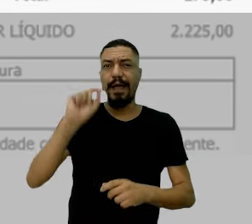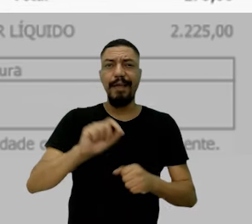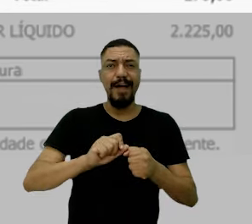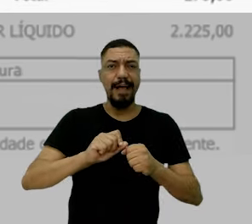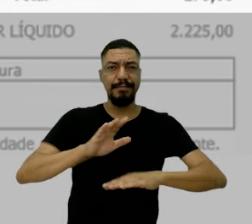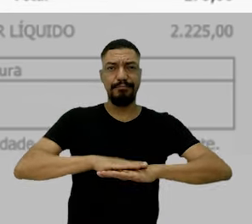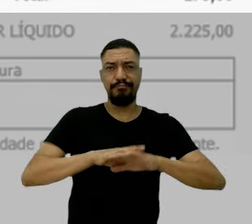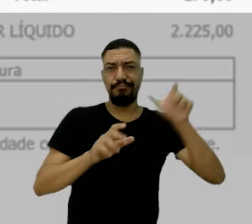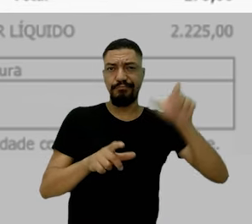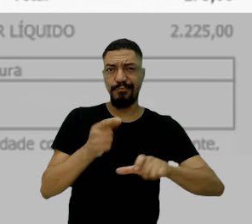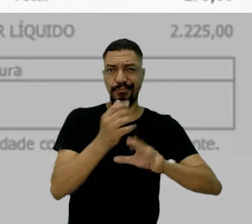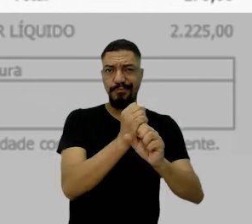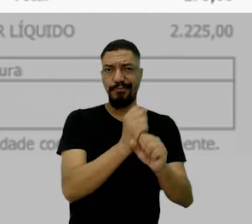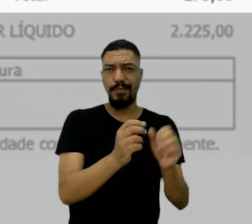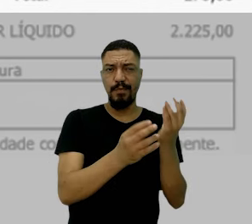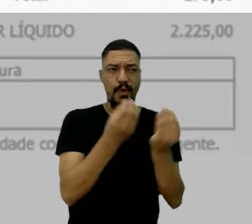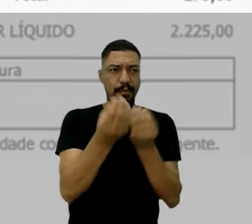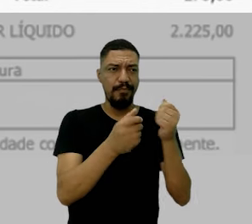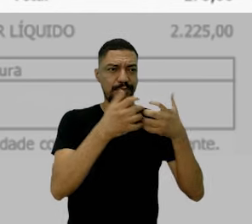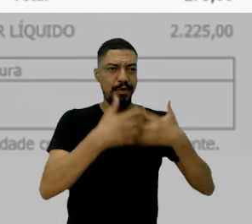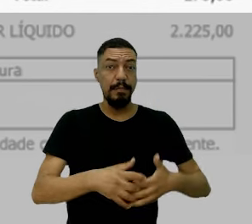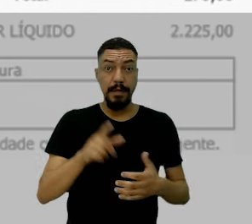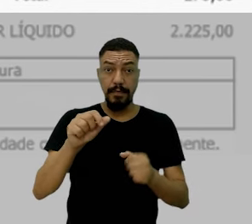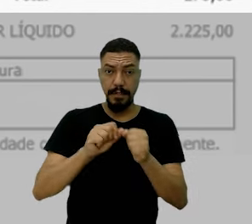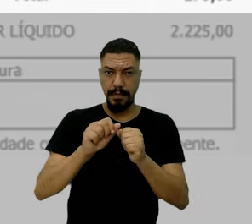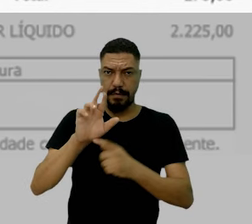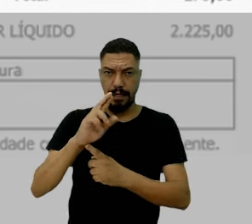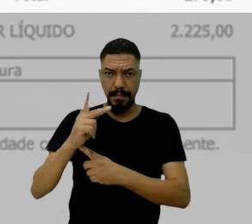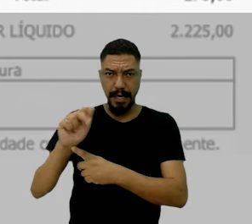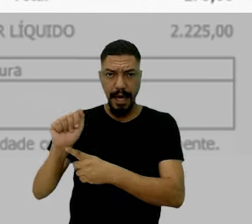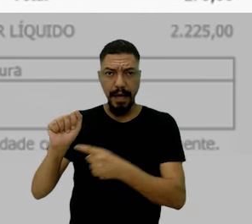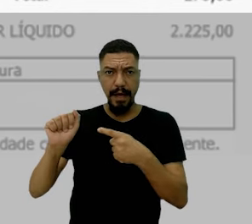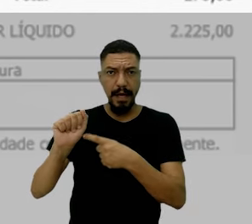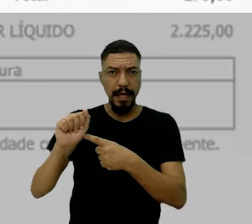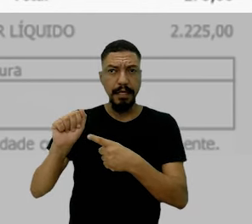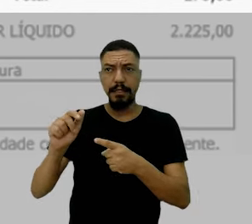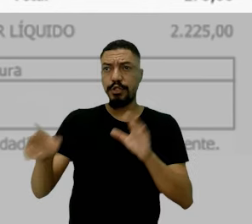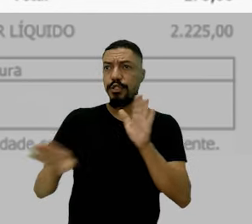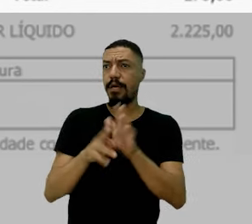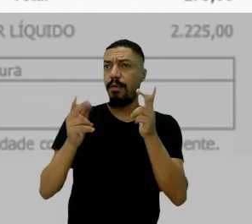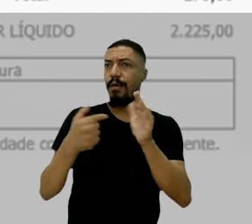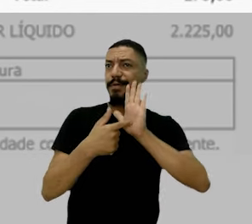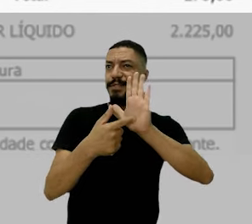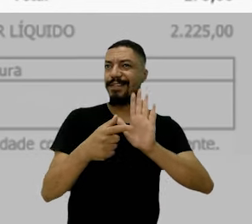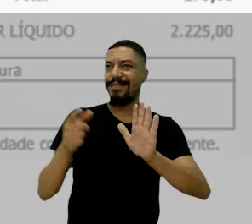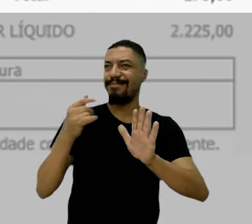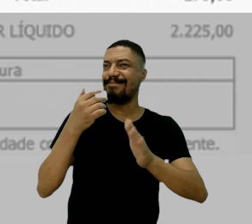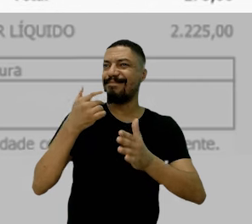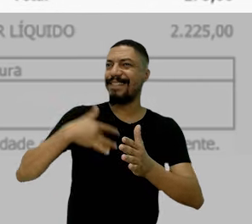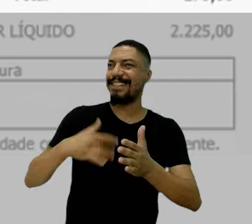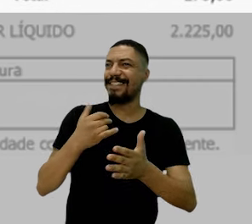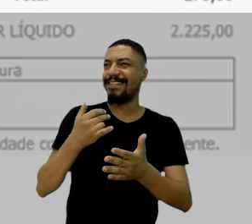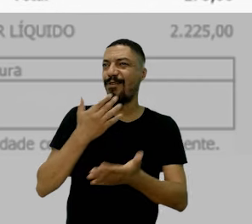tenho ideia quem faz a contabilidade que vai fazer o cálculo. Mas assim, quando fizer a RPA vai vir desse jeito. Como eu falei, é uma pena